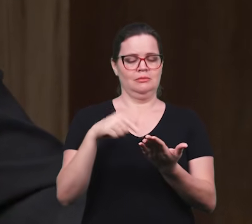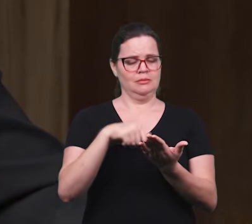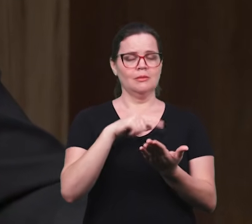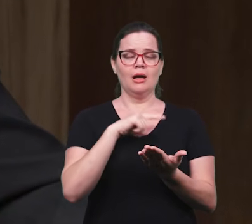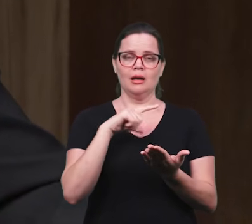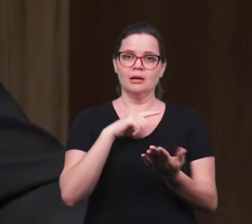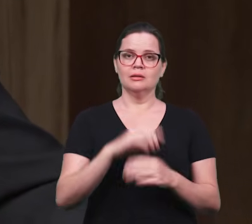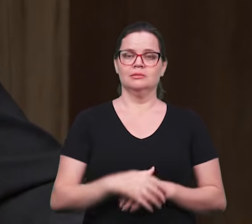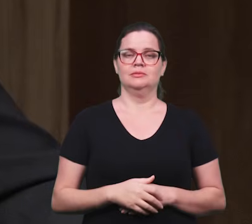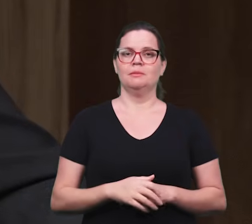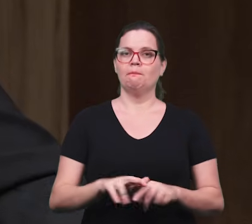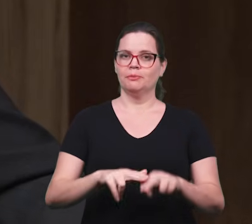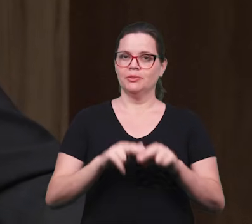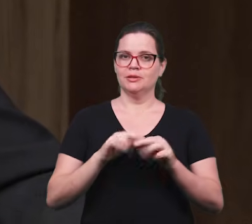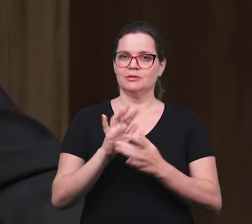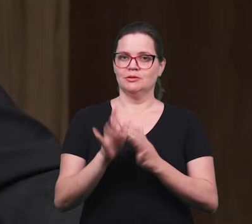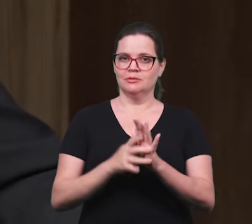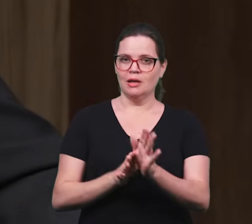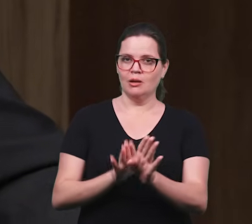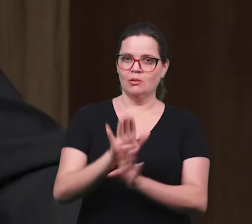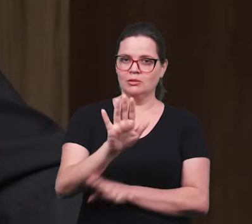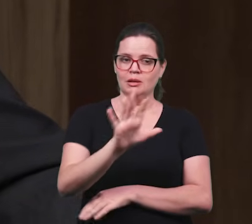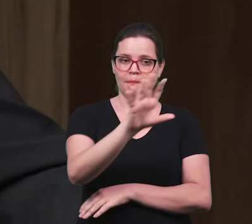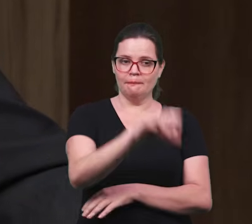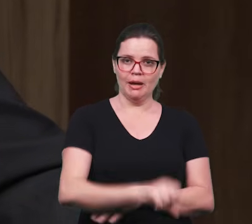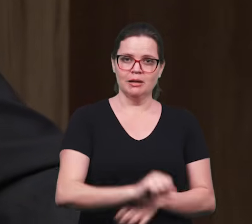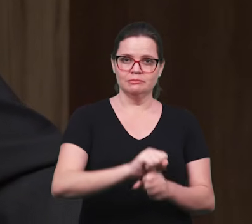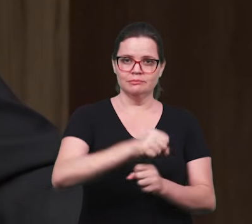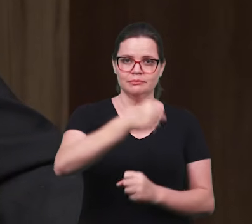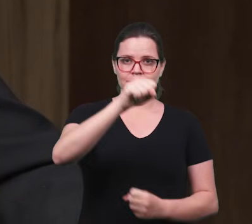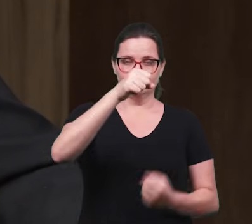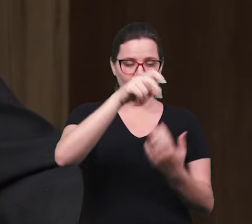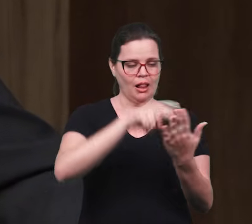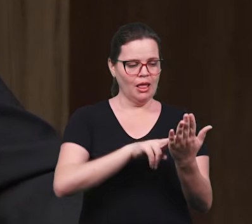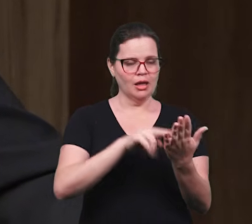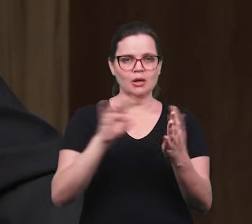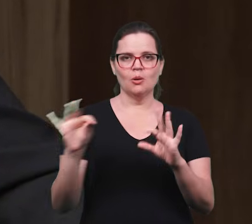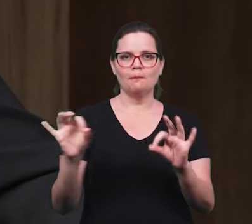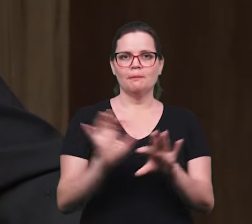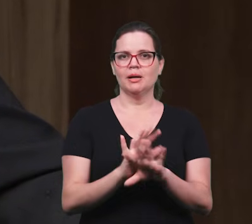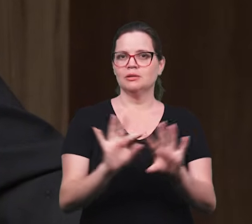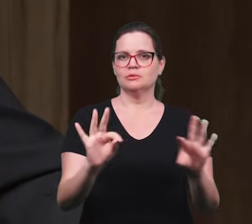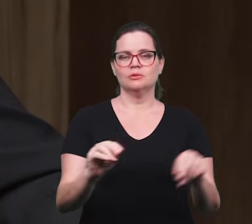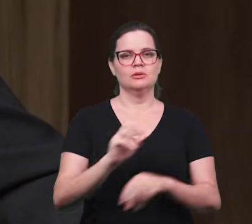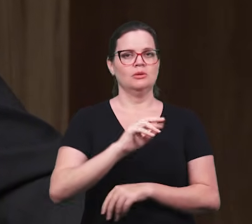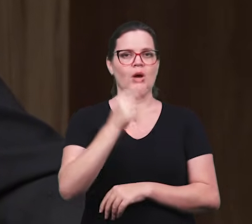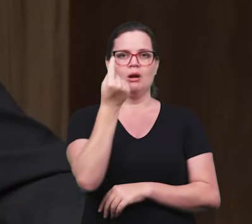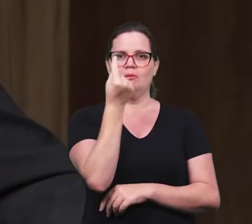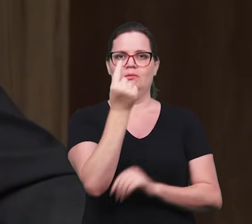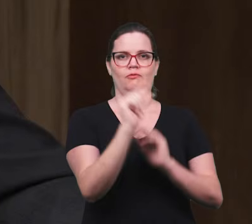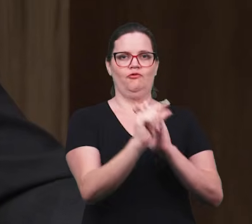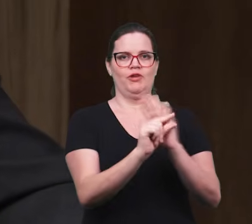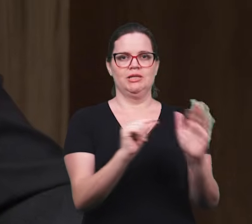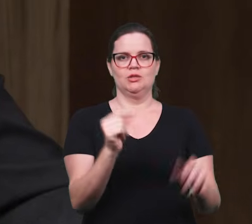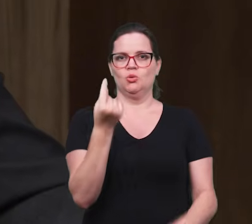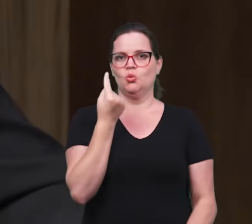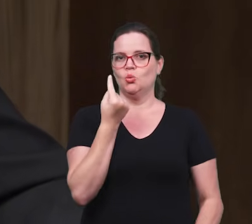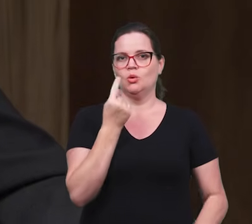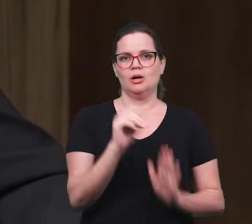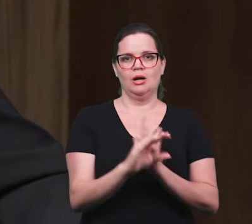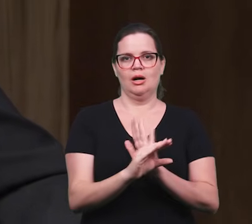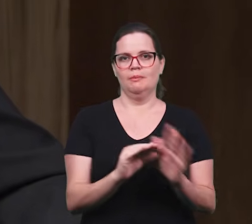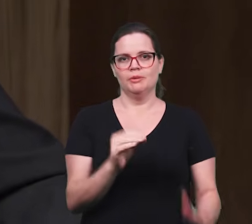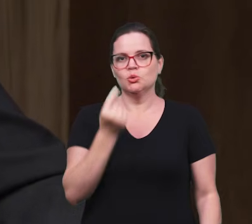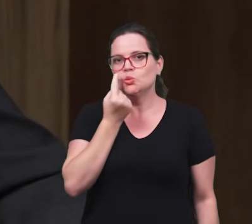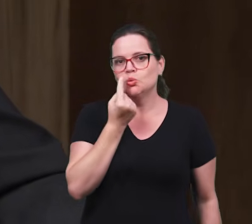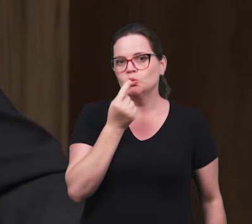diz assim, ó, examinai as Escrituras, né? Então, não é examinar um texto, um capítulo ou um livro